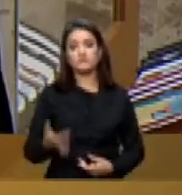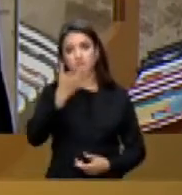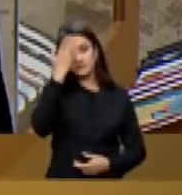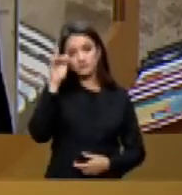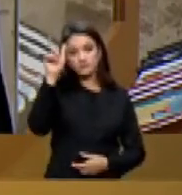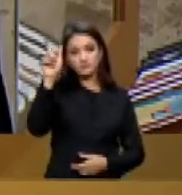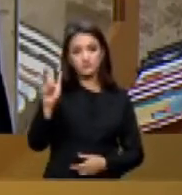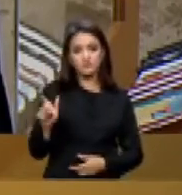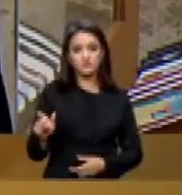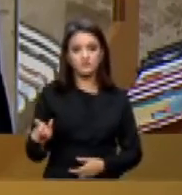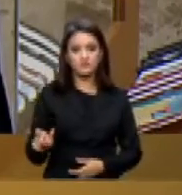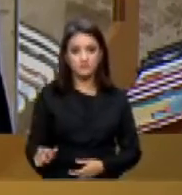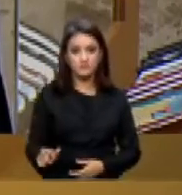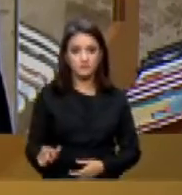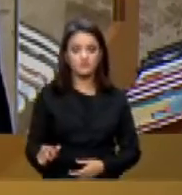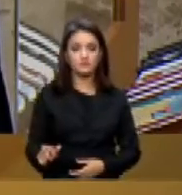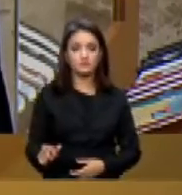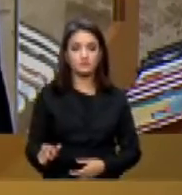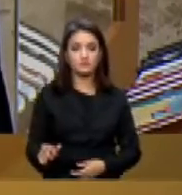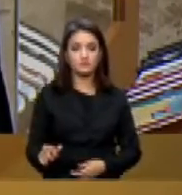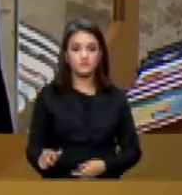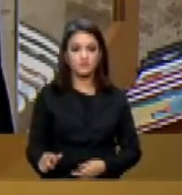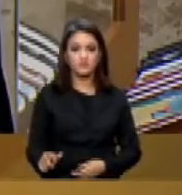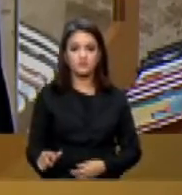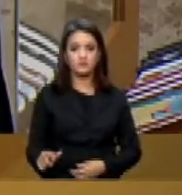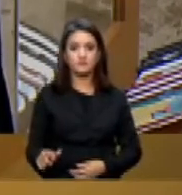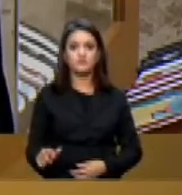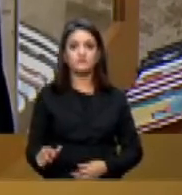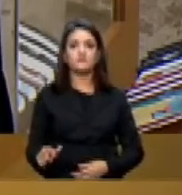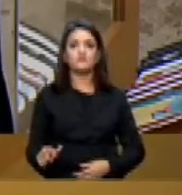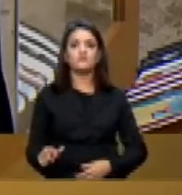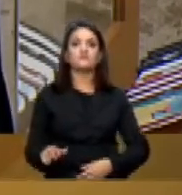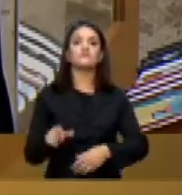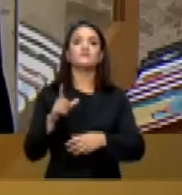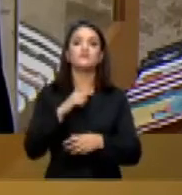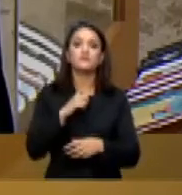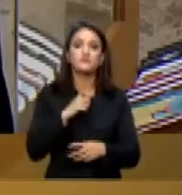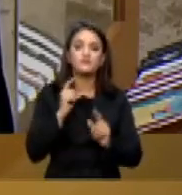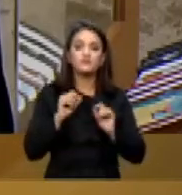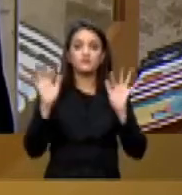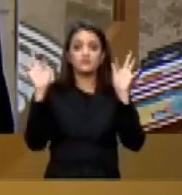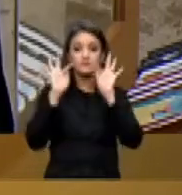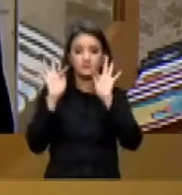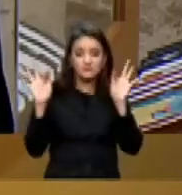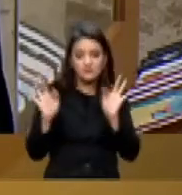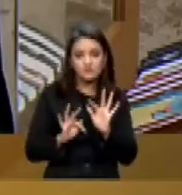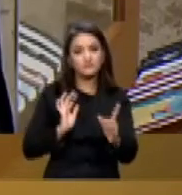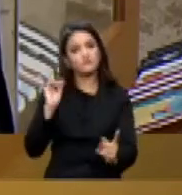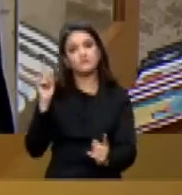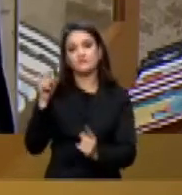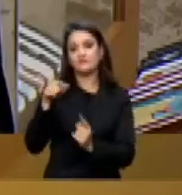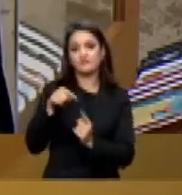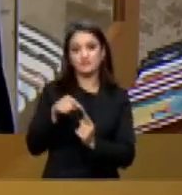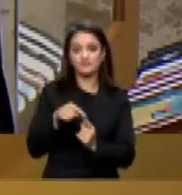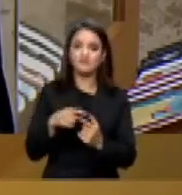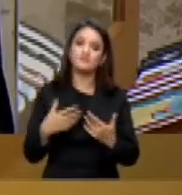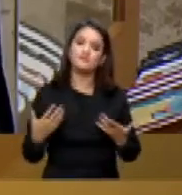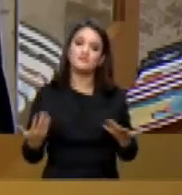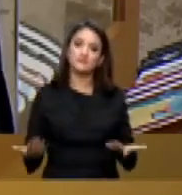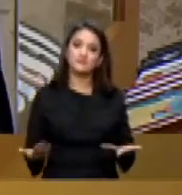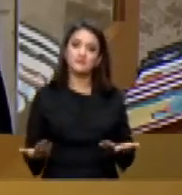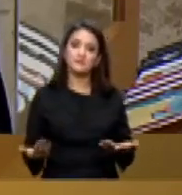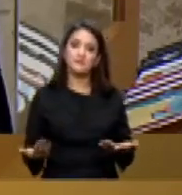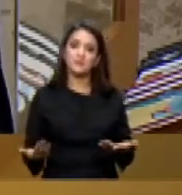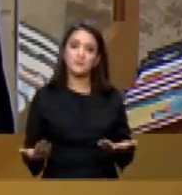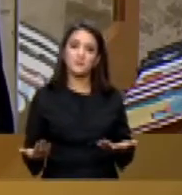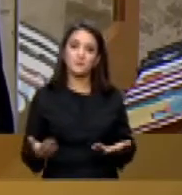de uma prestação geradora de felicidade objetiva. E numa dessas obras